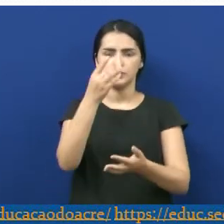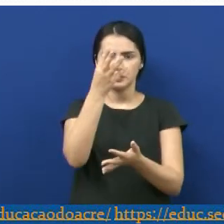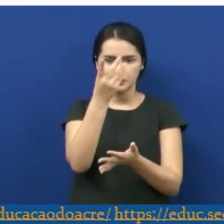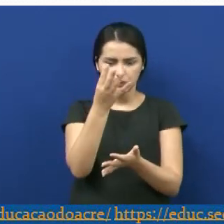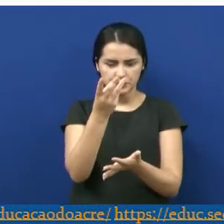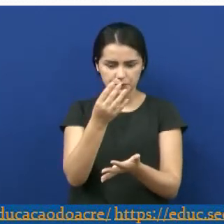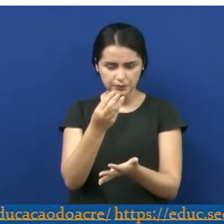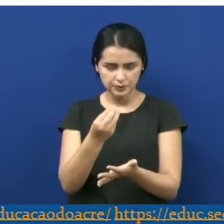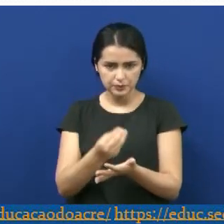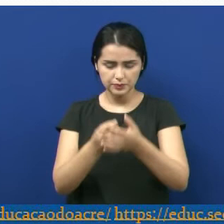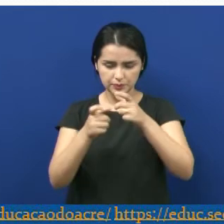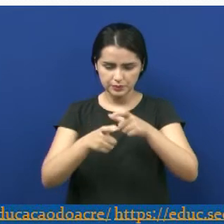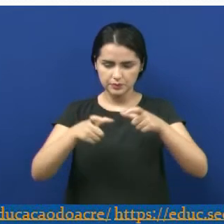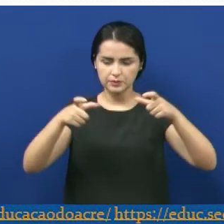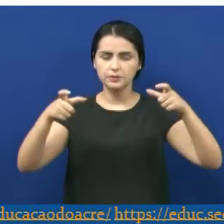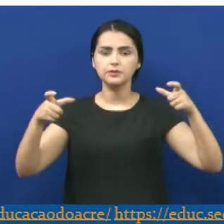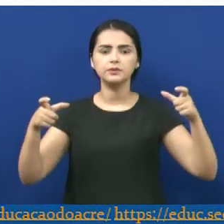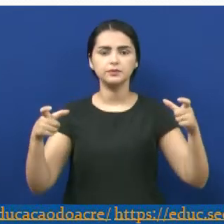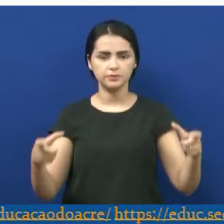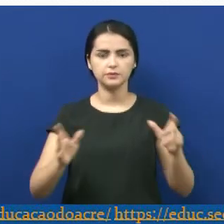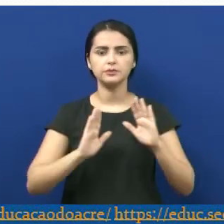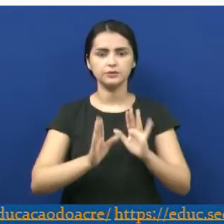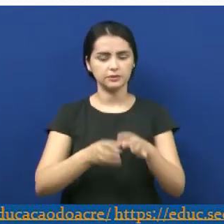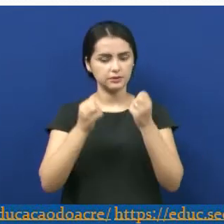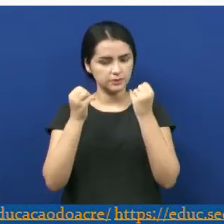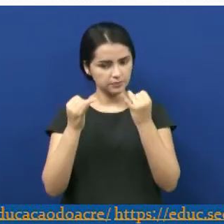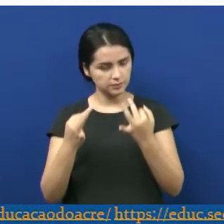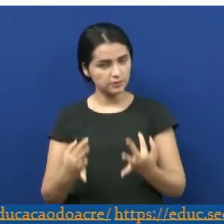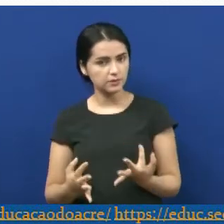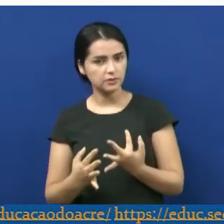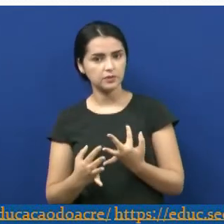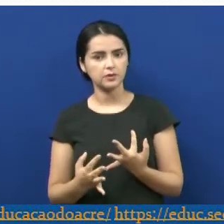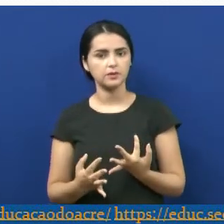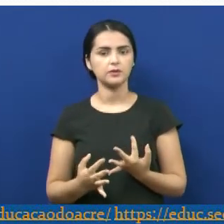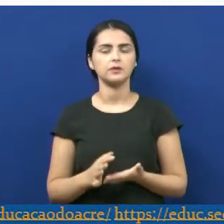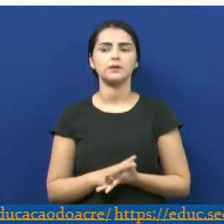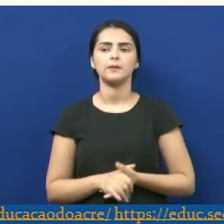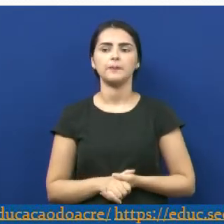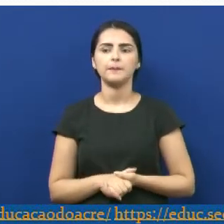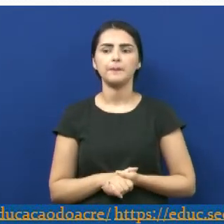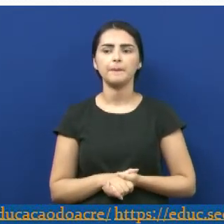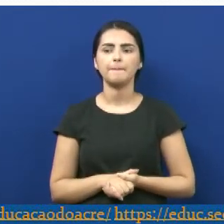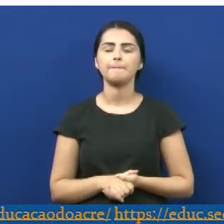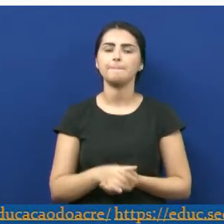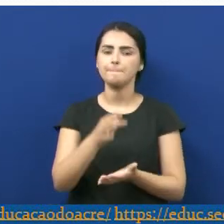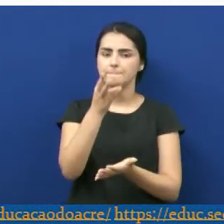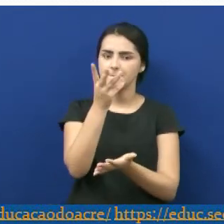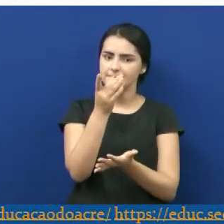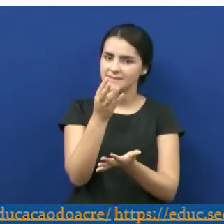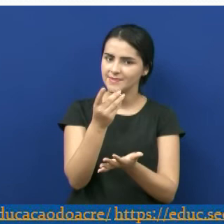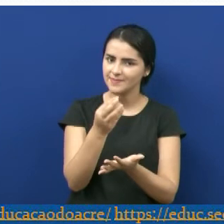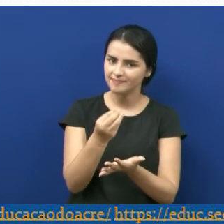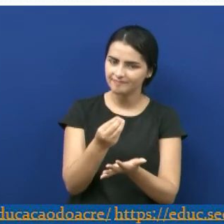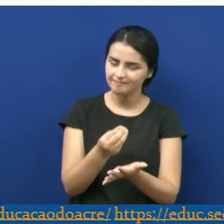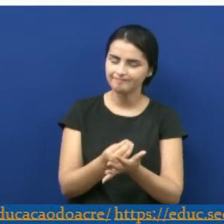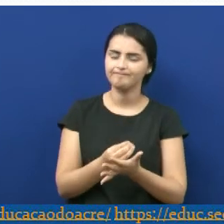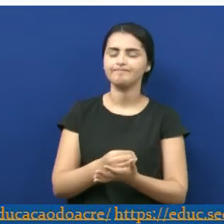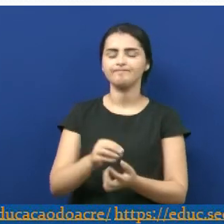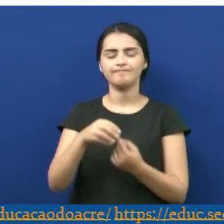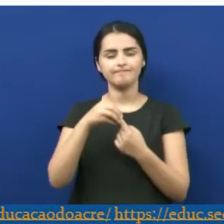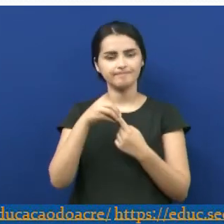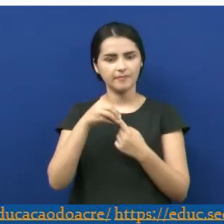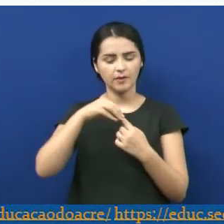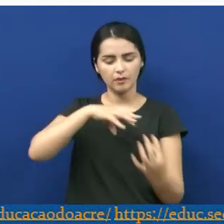Solvente para uma ampla variedade de substâncias, como eu já falei, sendo considerado solvente universal. A água é chamada de solvente